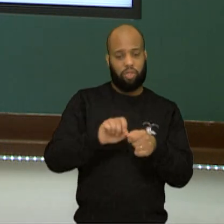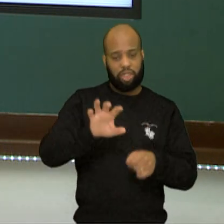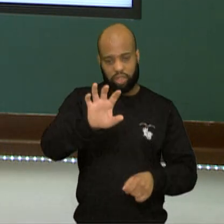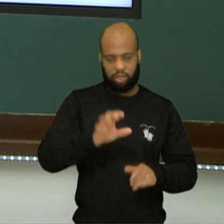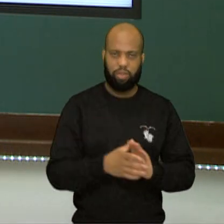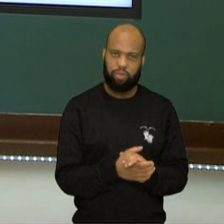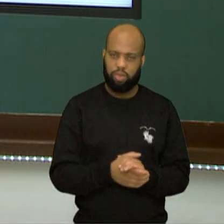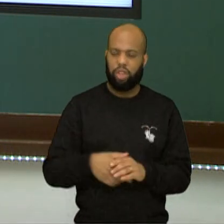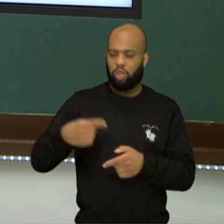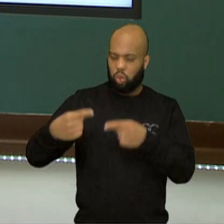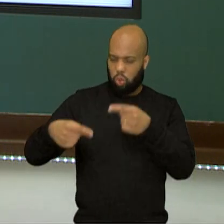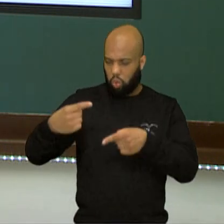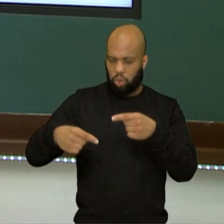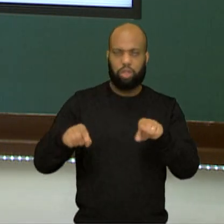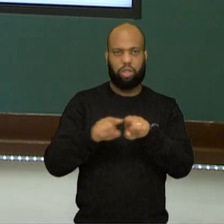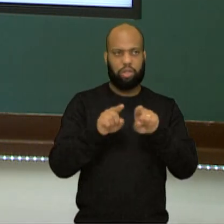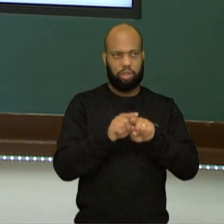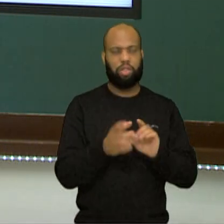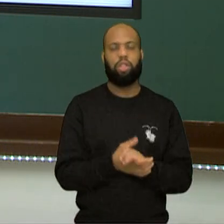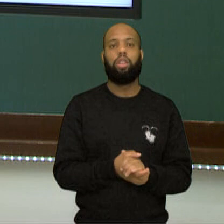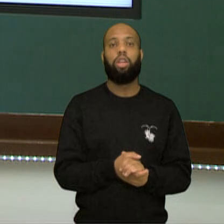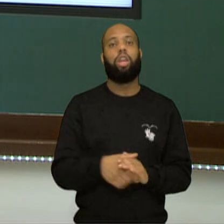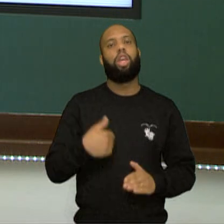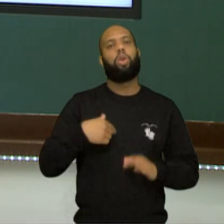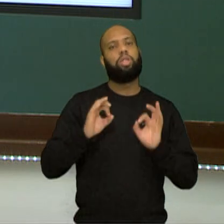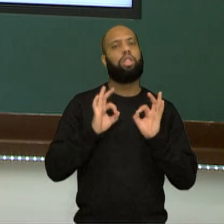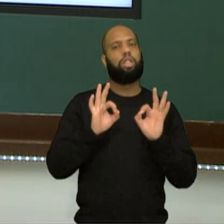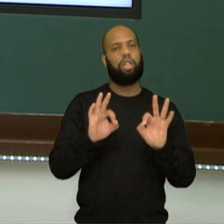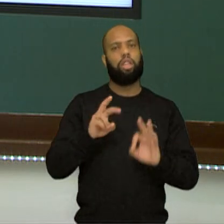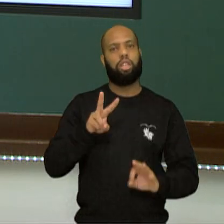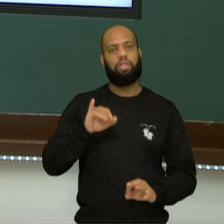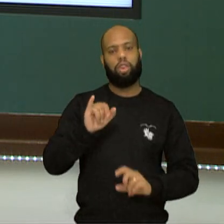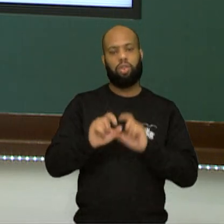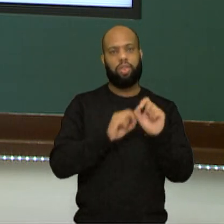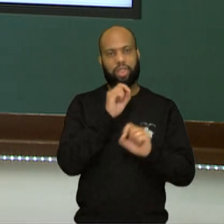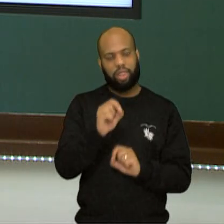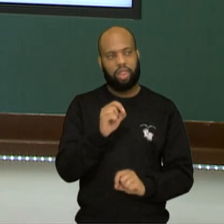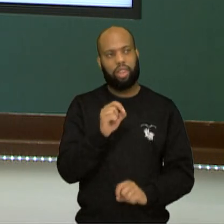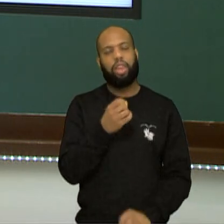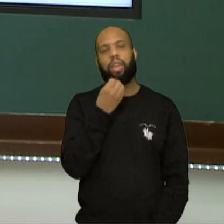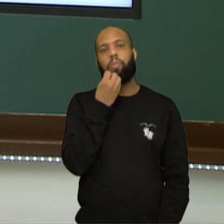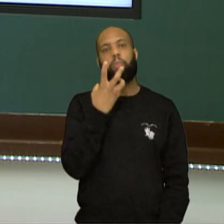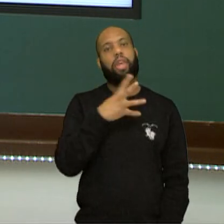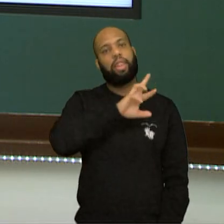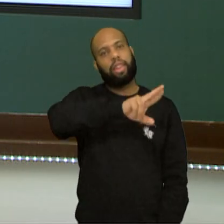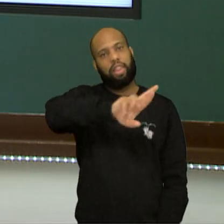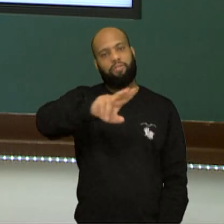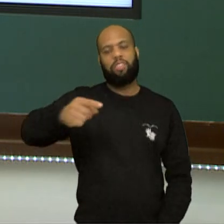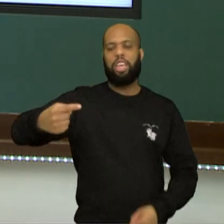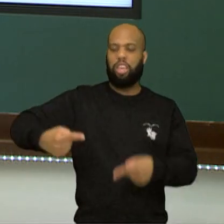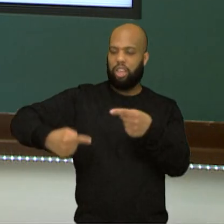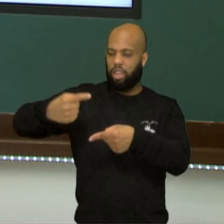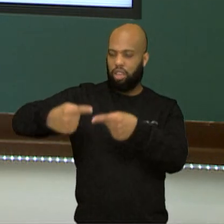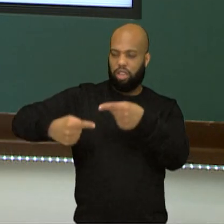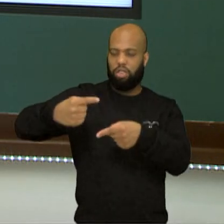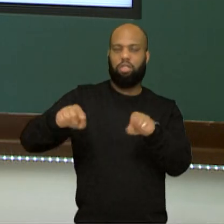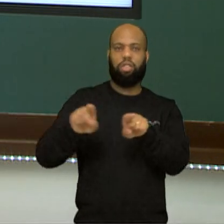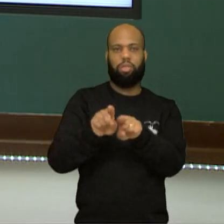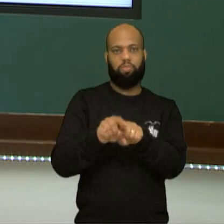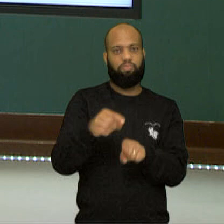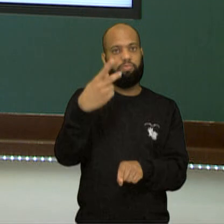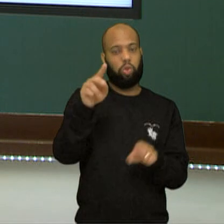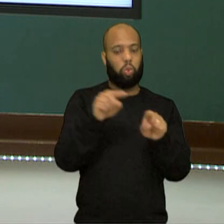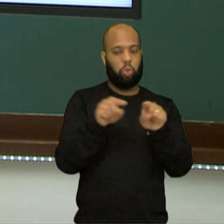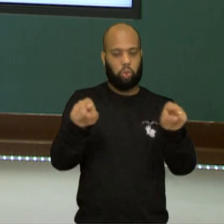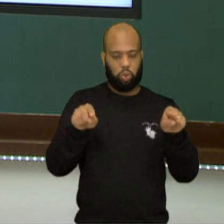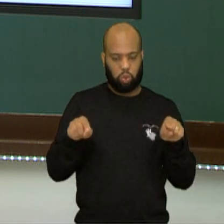né? Discuta lá e tenho certeza que vai trazer bastante debate para a sua sala